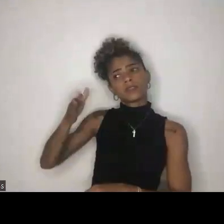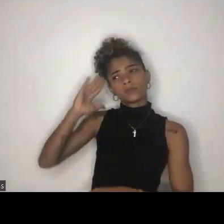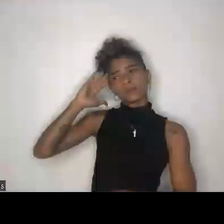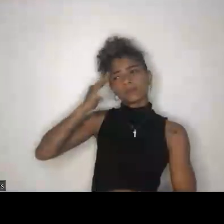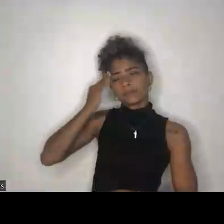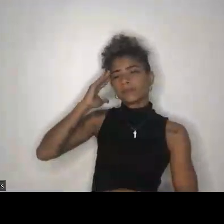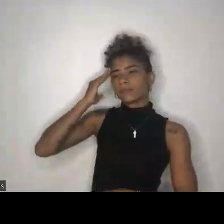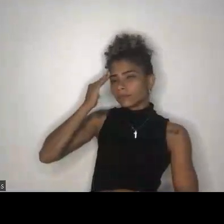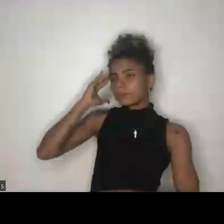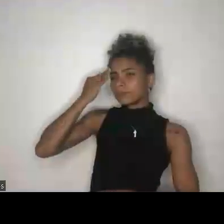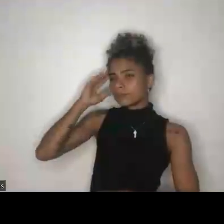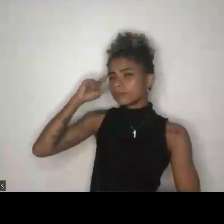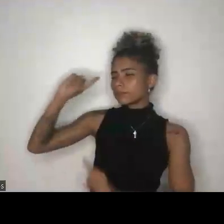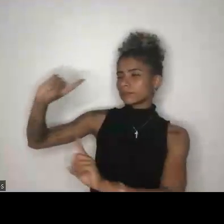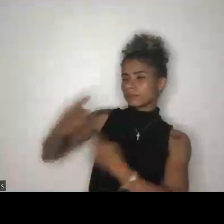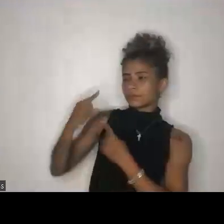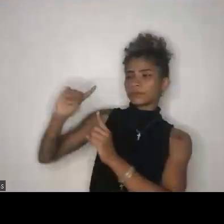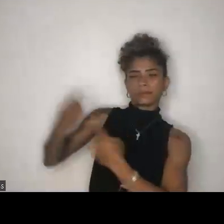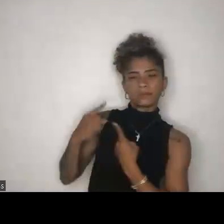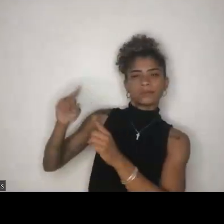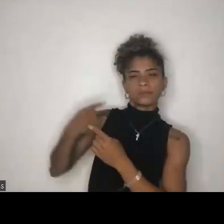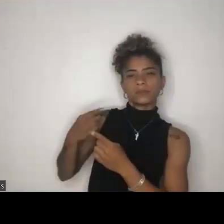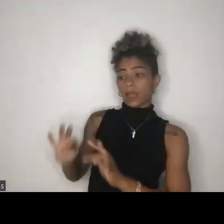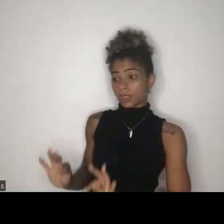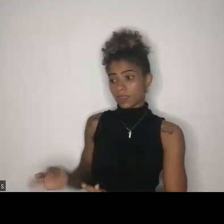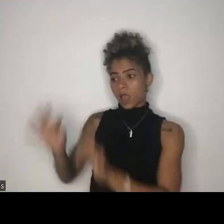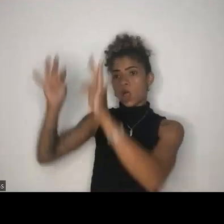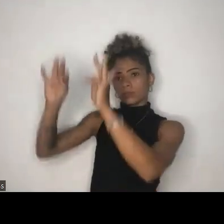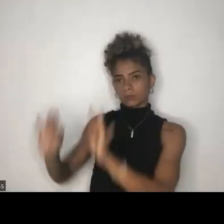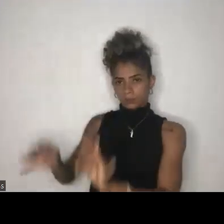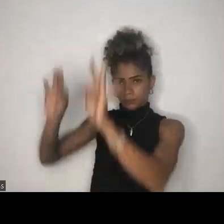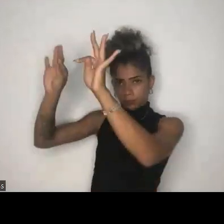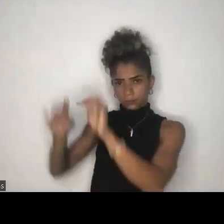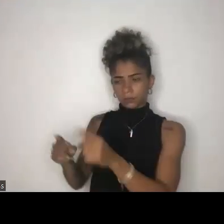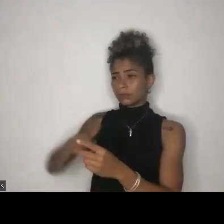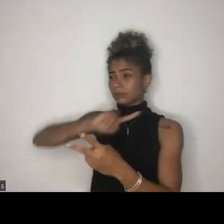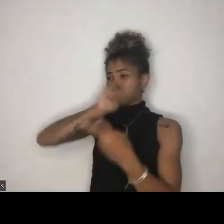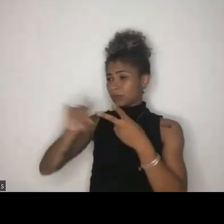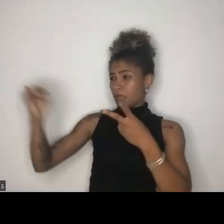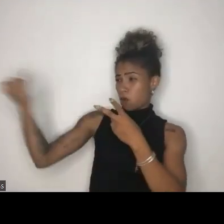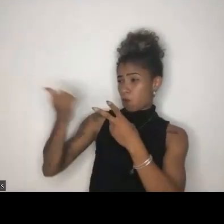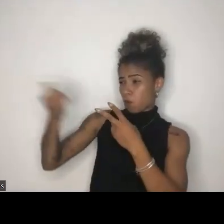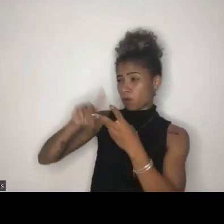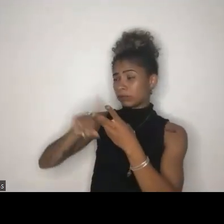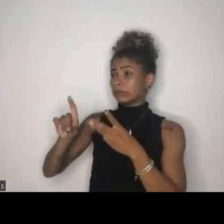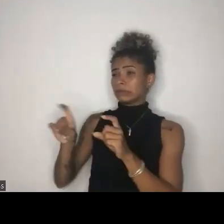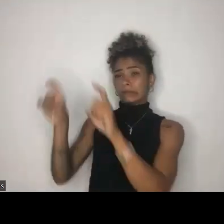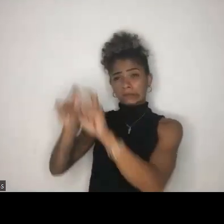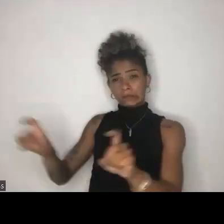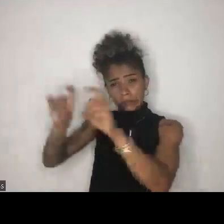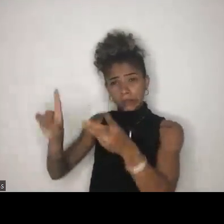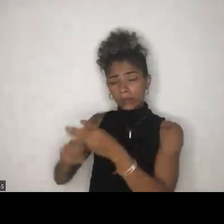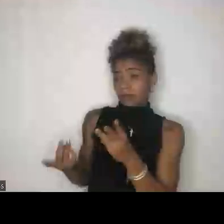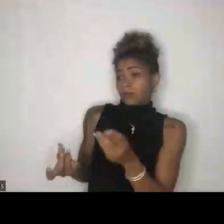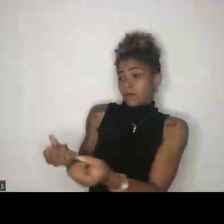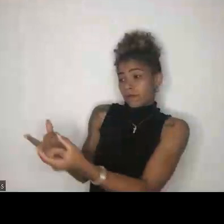essa provocação de lidar com tecnologia de lidar com dados de lidar com o funil de vendas de